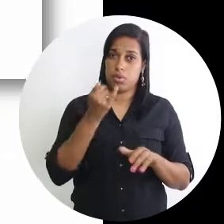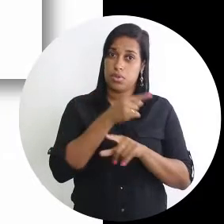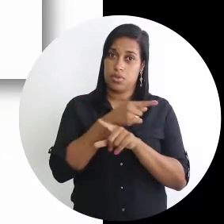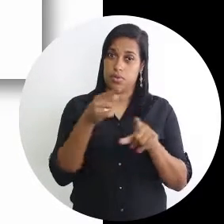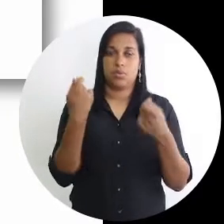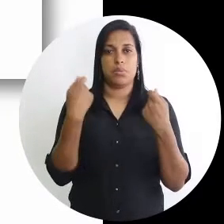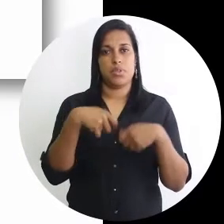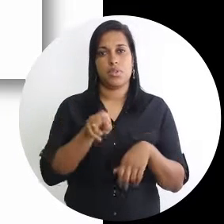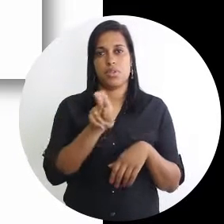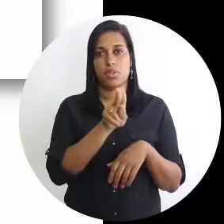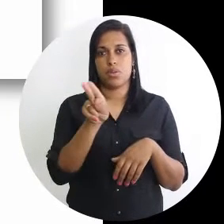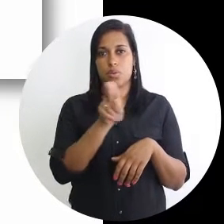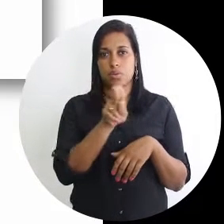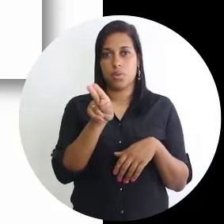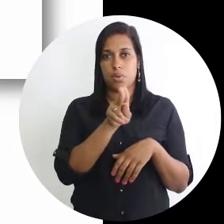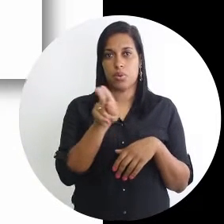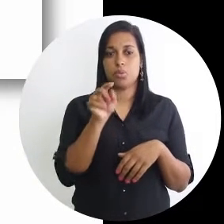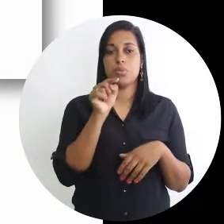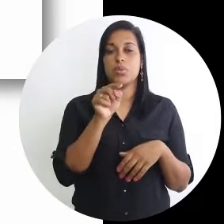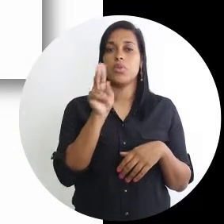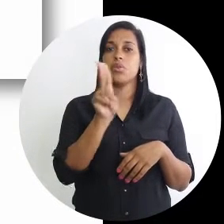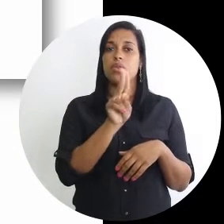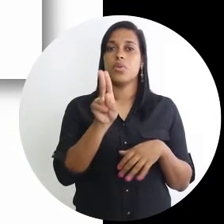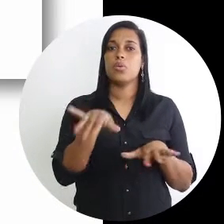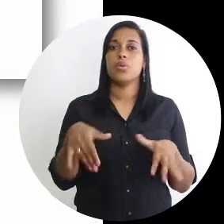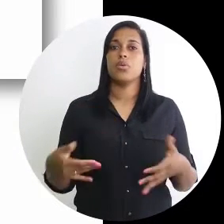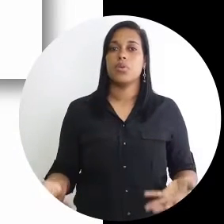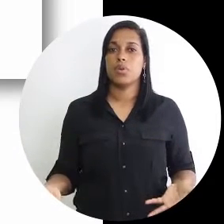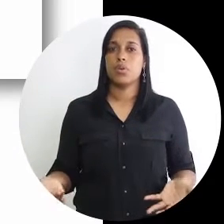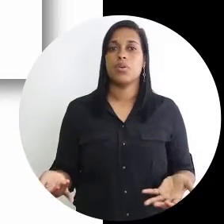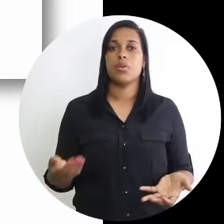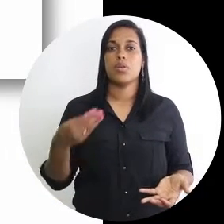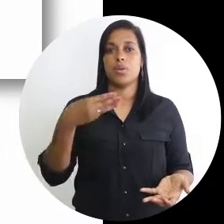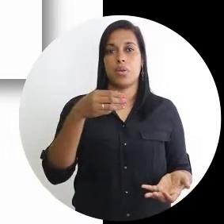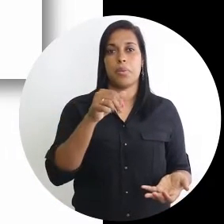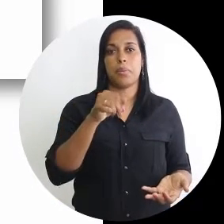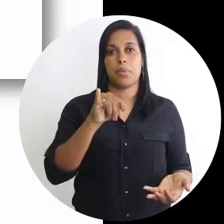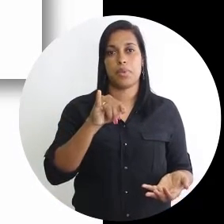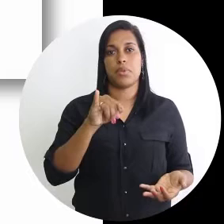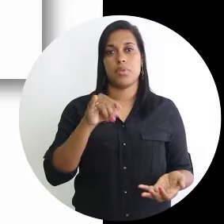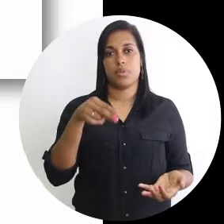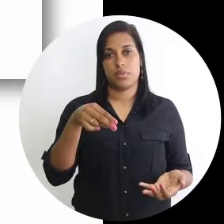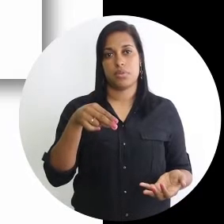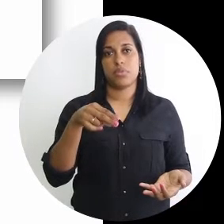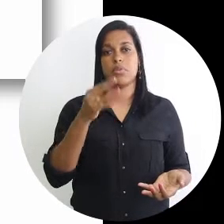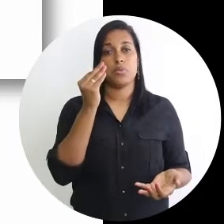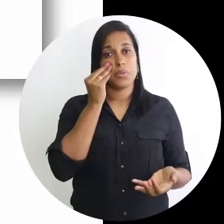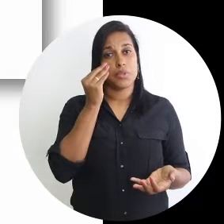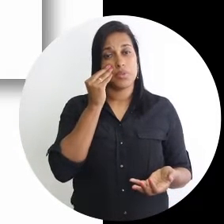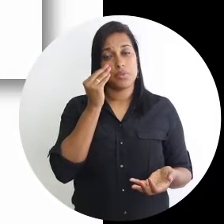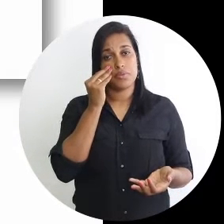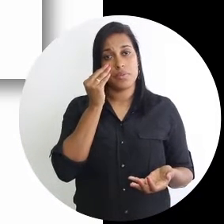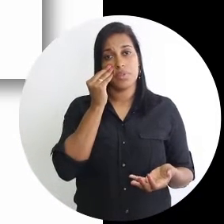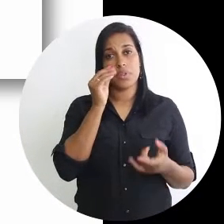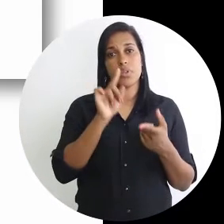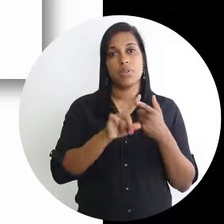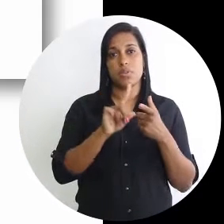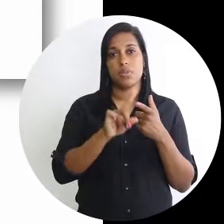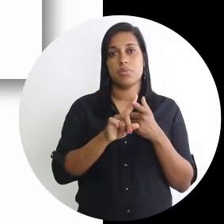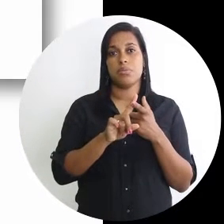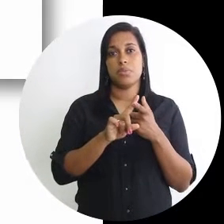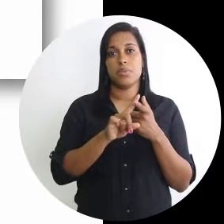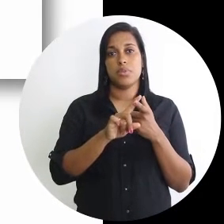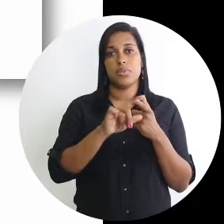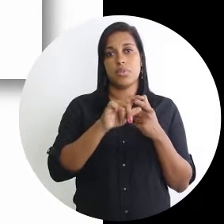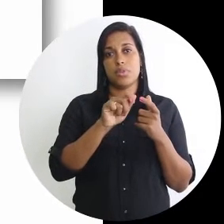ter que dar um nome a ele. No caso, o nome desse campo aqui vai ser name, certo? Então o nome você especifica com esse atributo